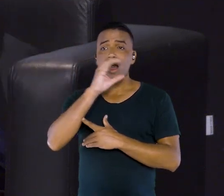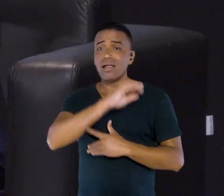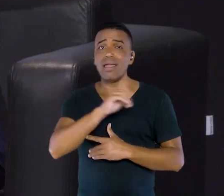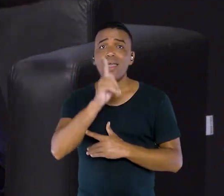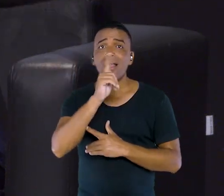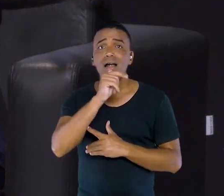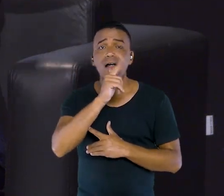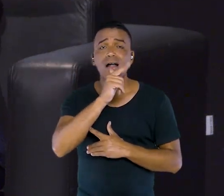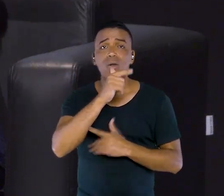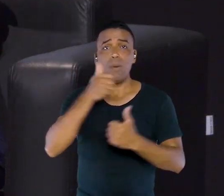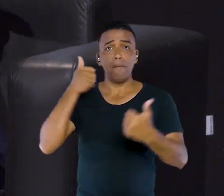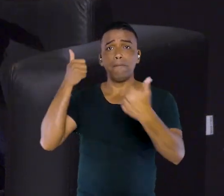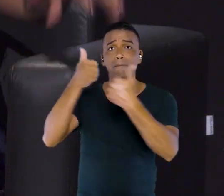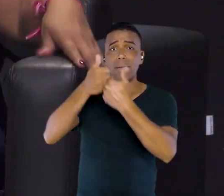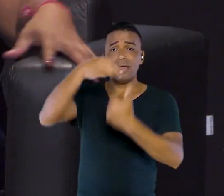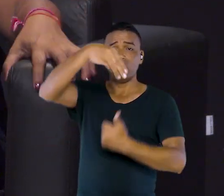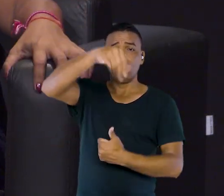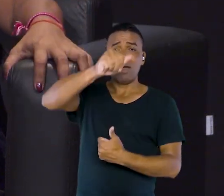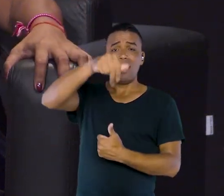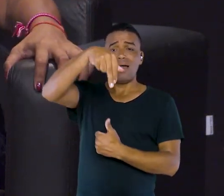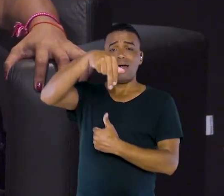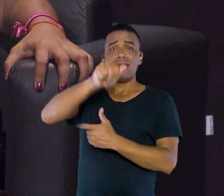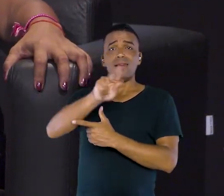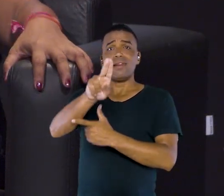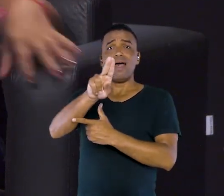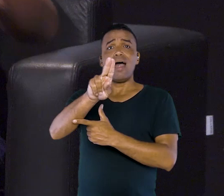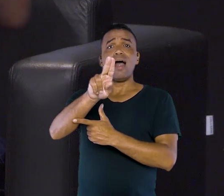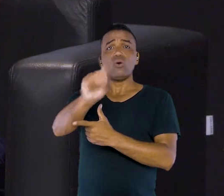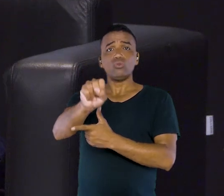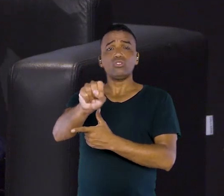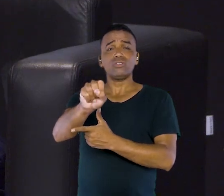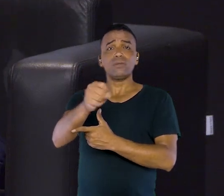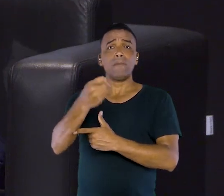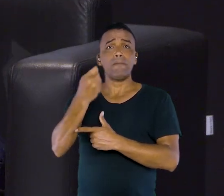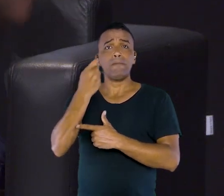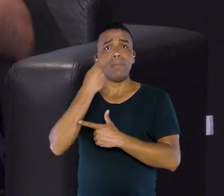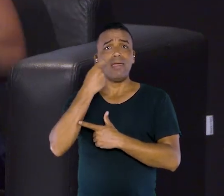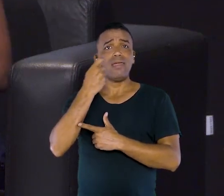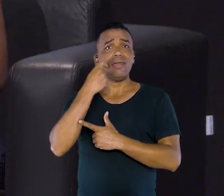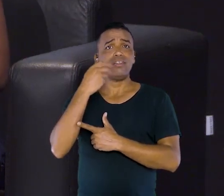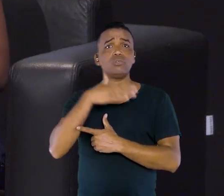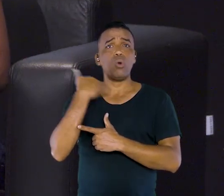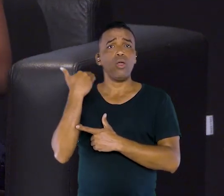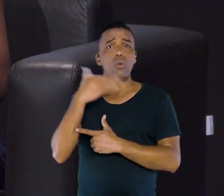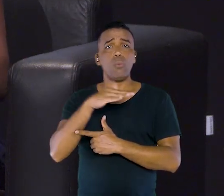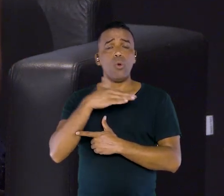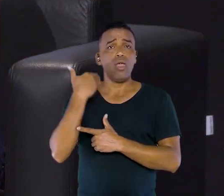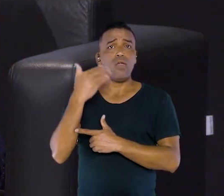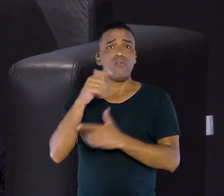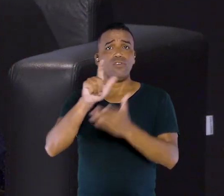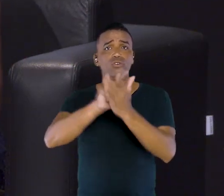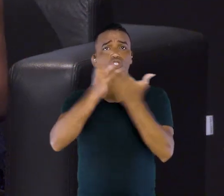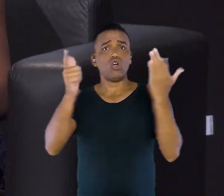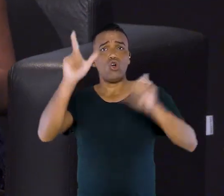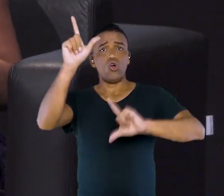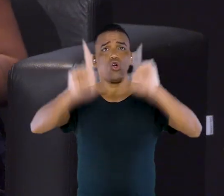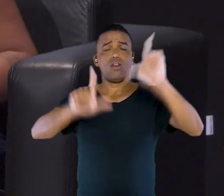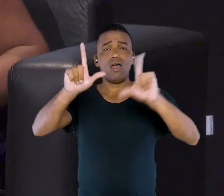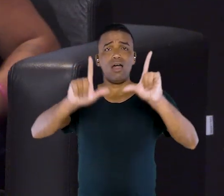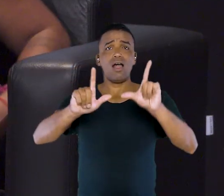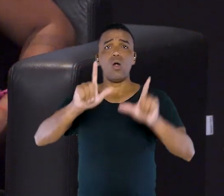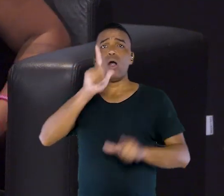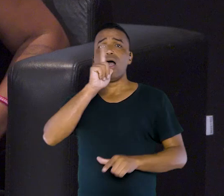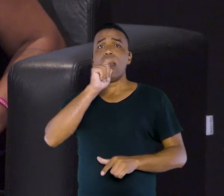Sabe, aqui perto, próximo de Manaus, tinha peixe morrendo, a gente só acompanhou o noticiário, né? Nossa, como Rio Negro